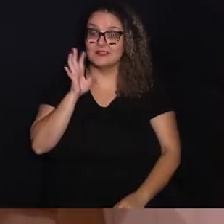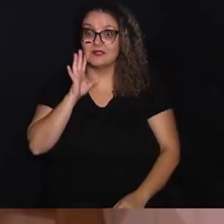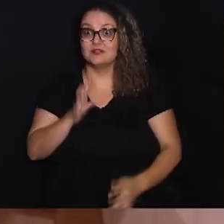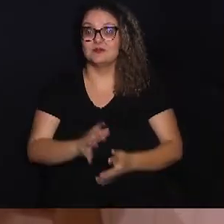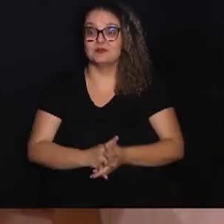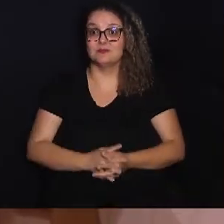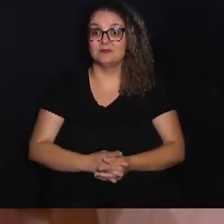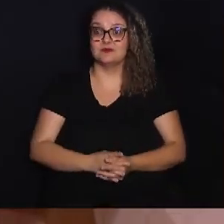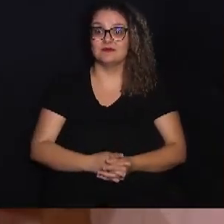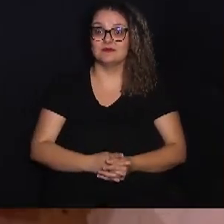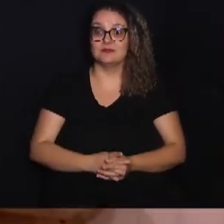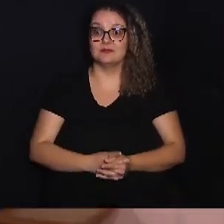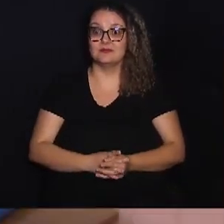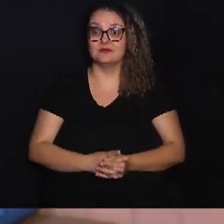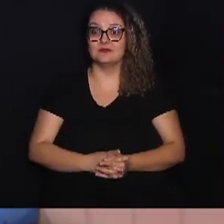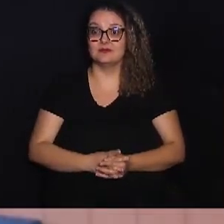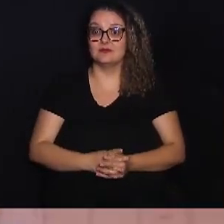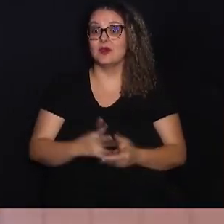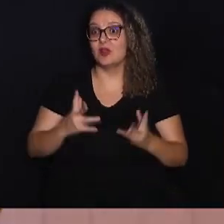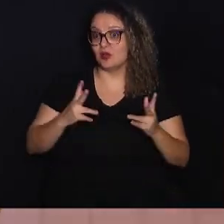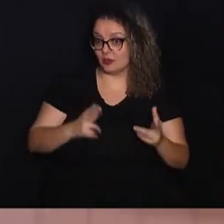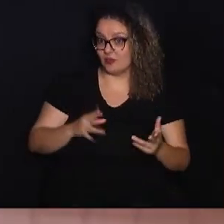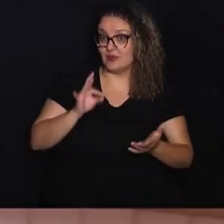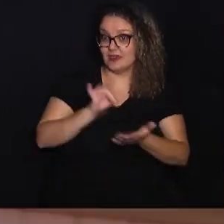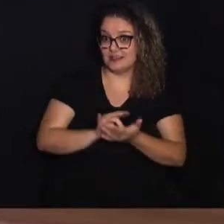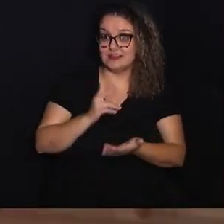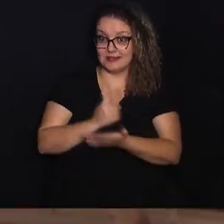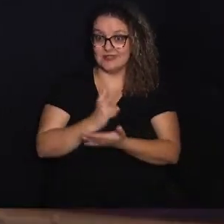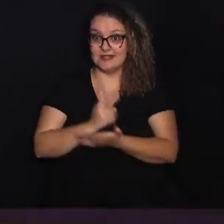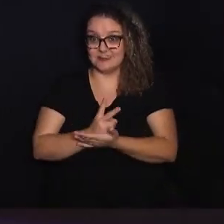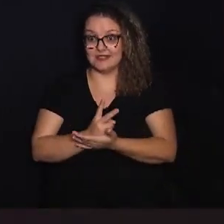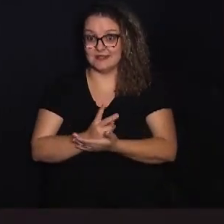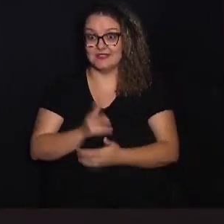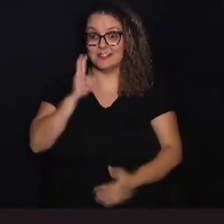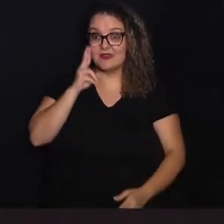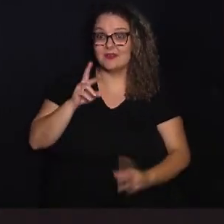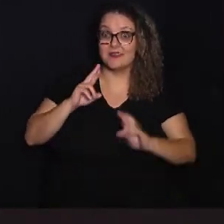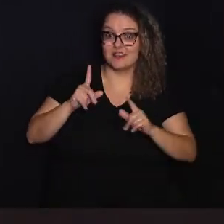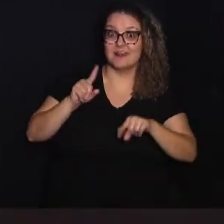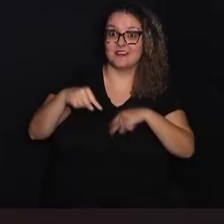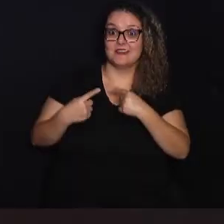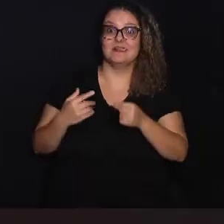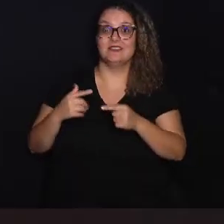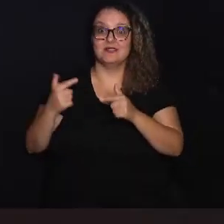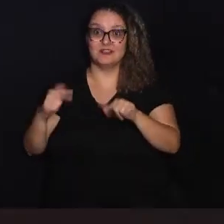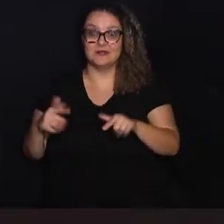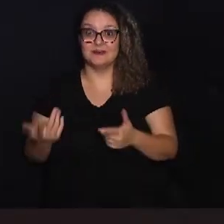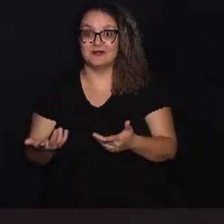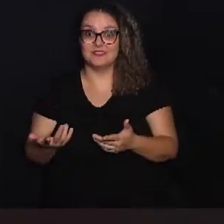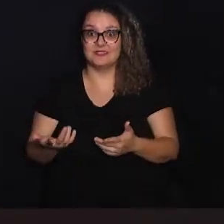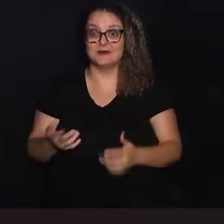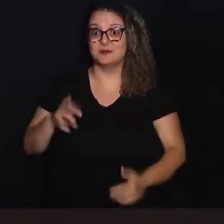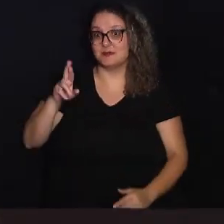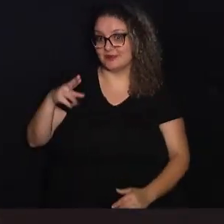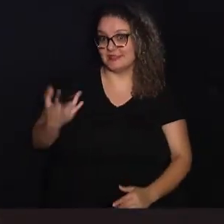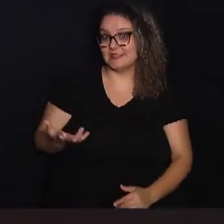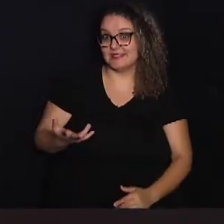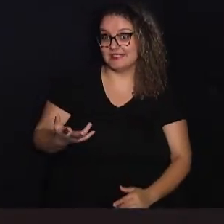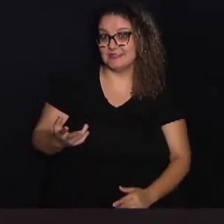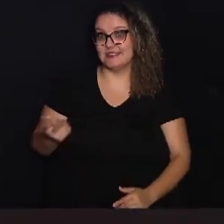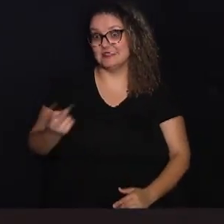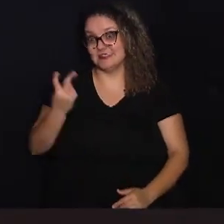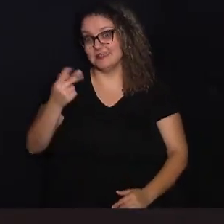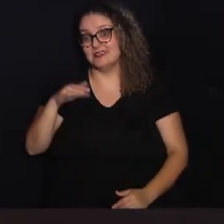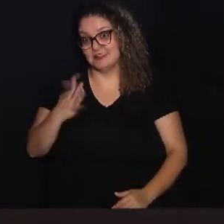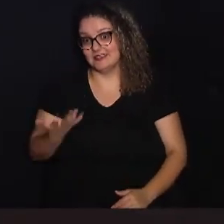e como essa foi minha realidade desde sempre, eu só fui ver essa diferença quando eu estava em outro lugar e por conta disso eu passei só a valorizar